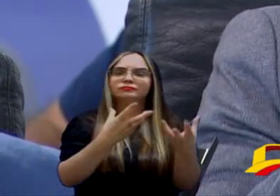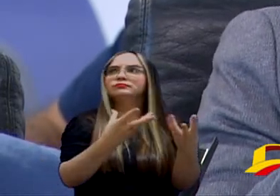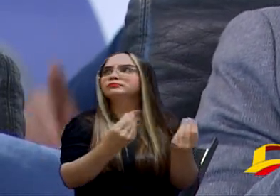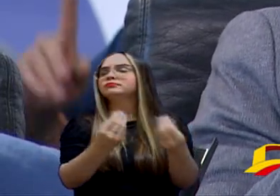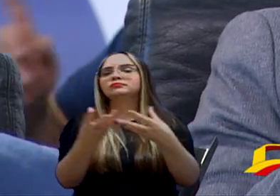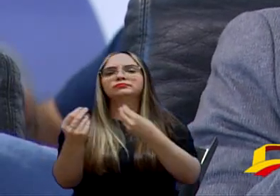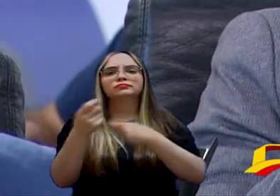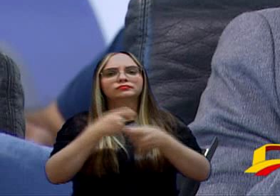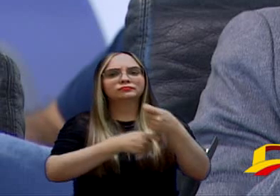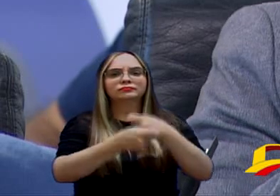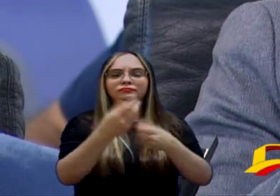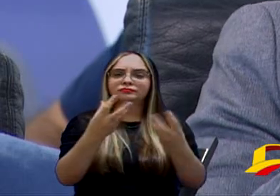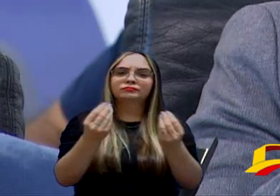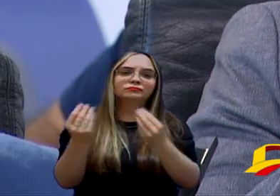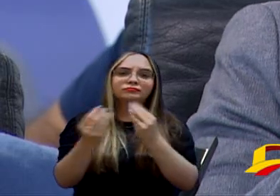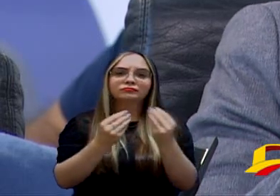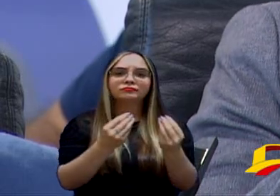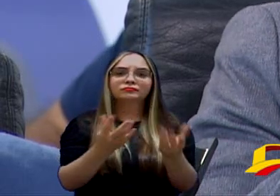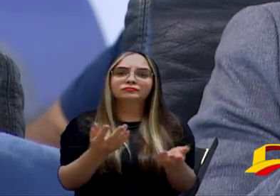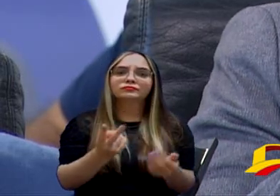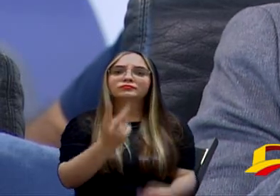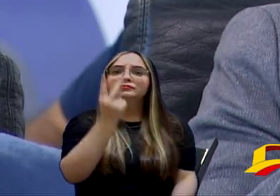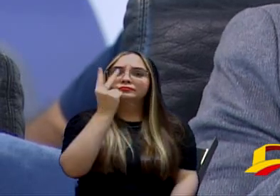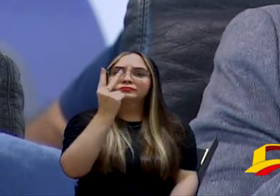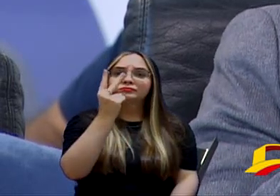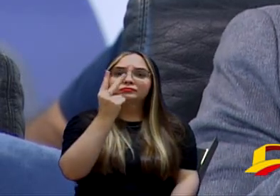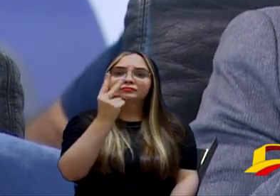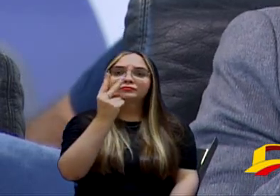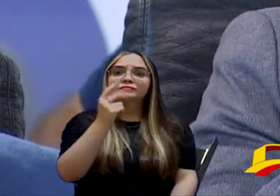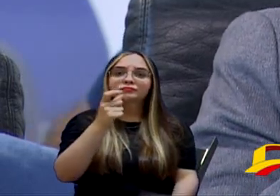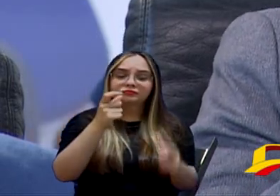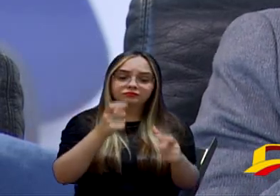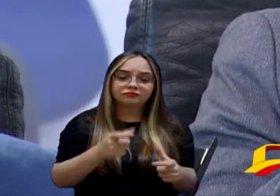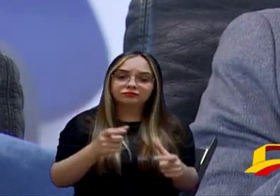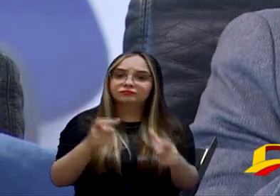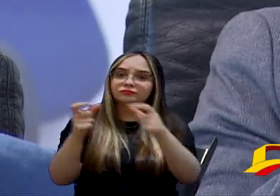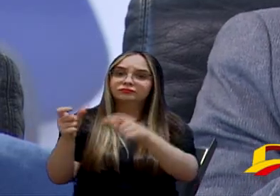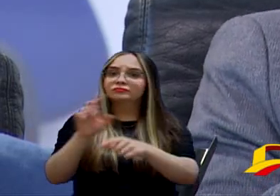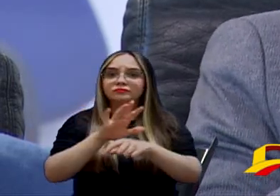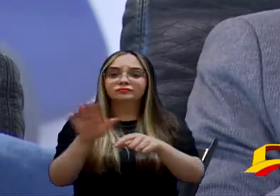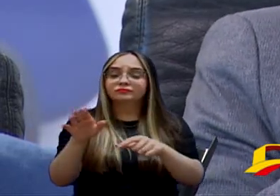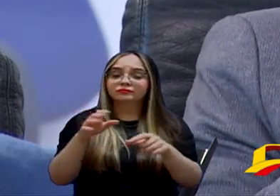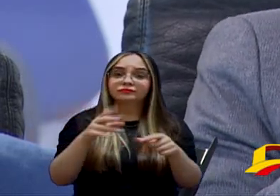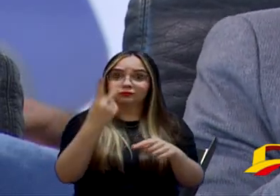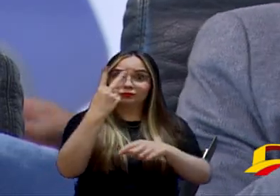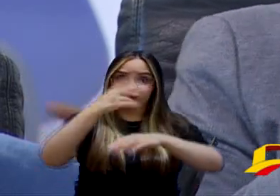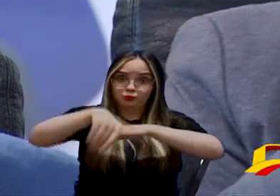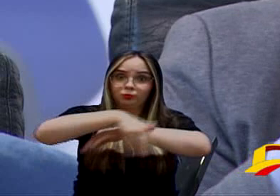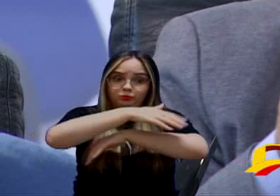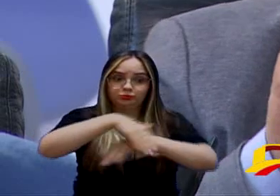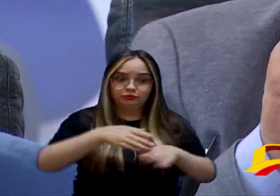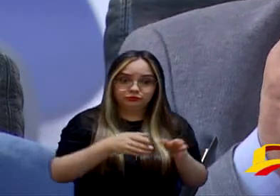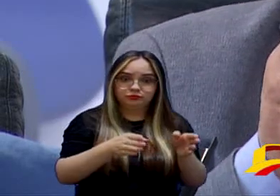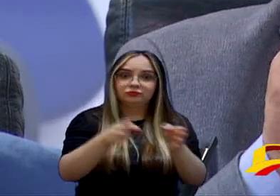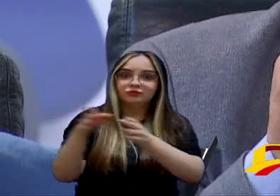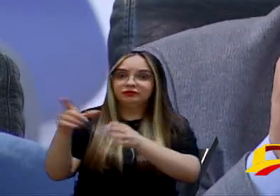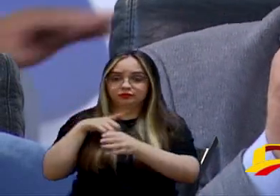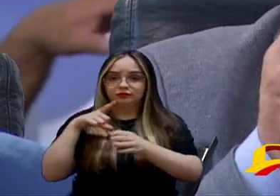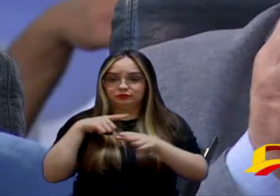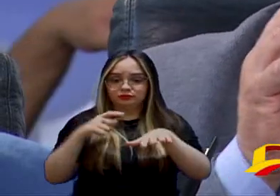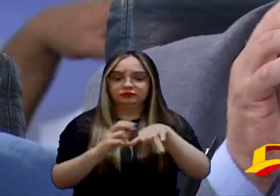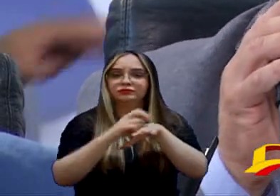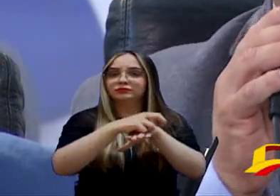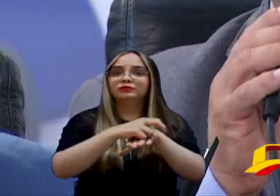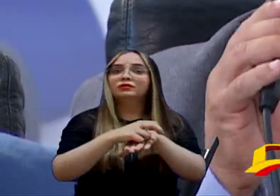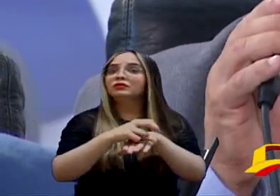300 na Avenida Principal do Bairro é duas calçadas Ali no bairro que tem a rampa acessível que vai dar é mobilidade para esse pessoal que